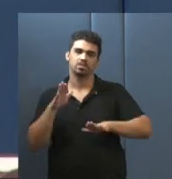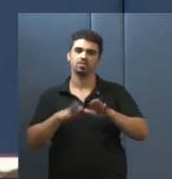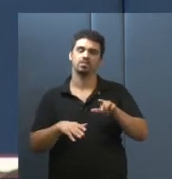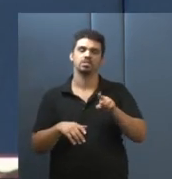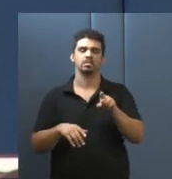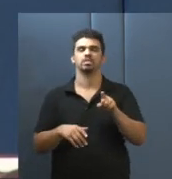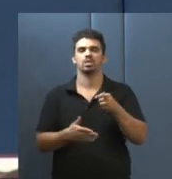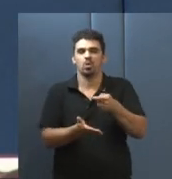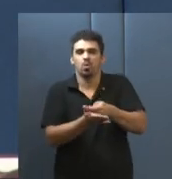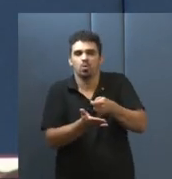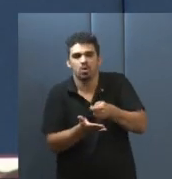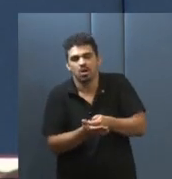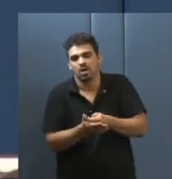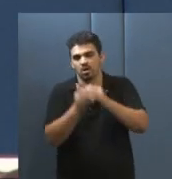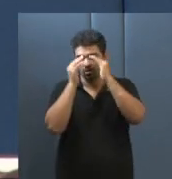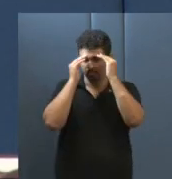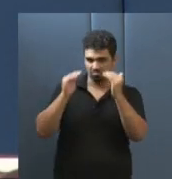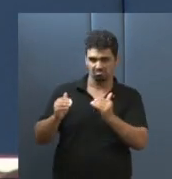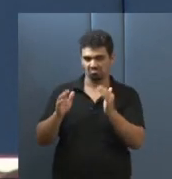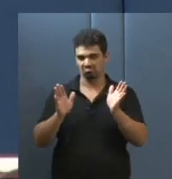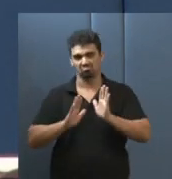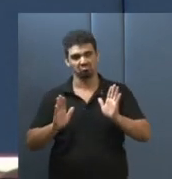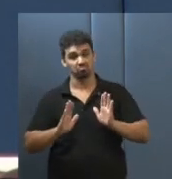ou exigir essa garantia. E aí,